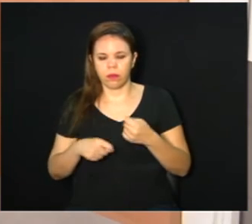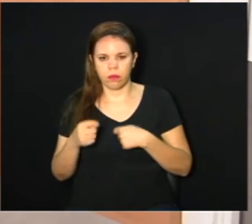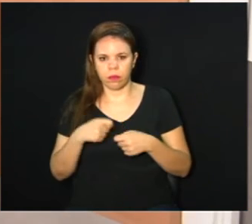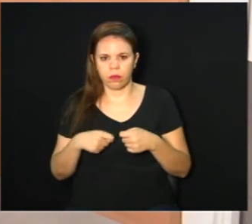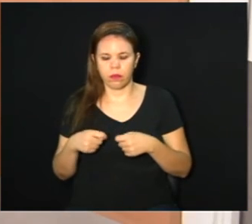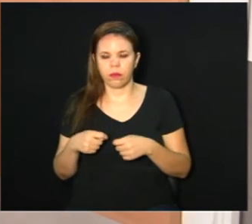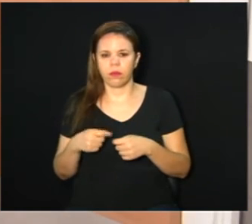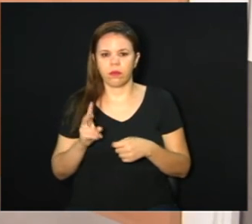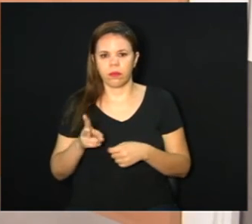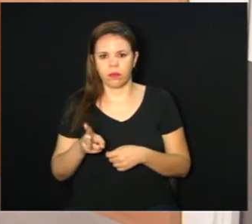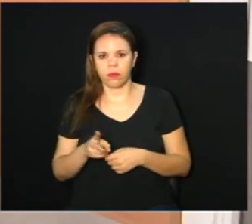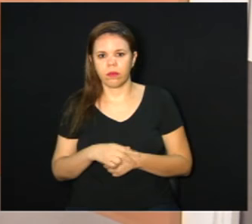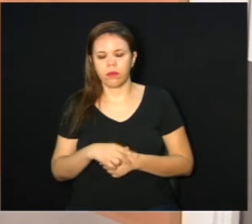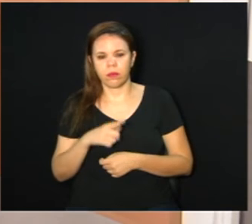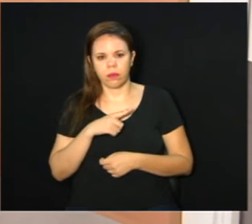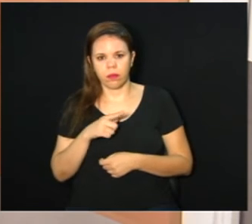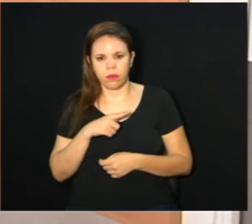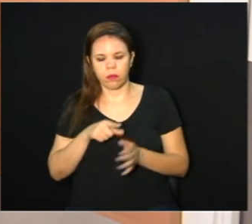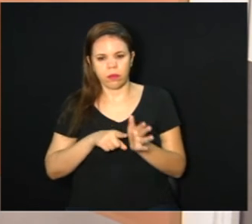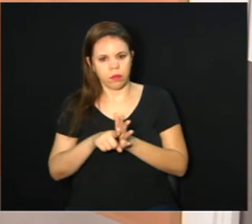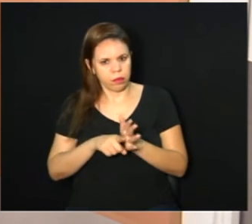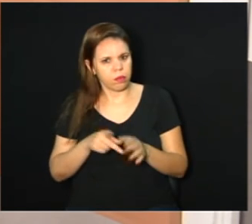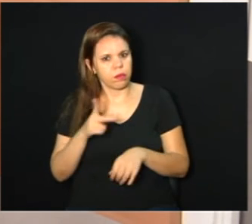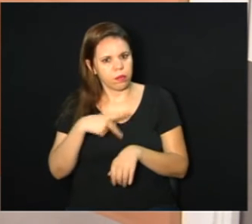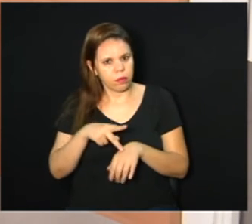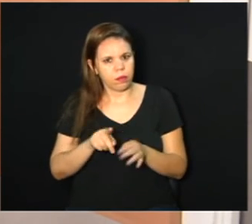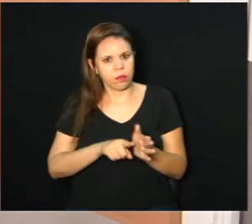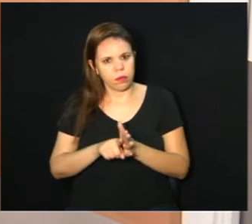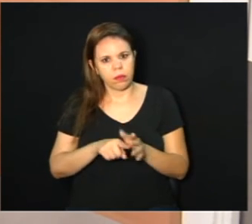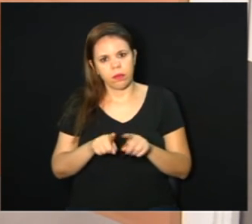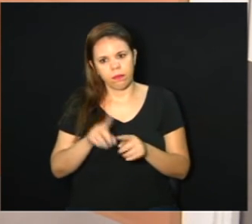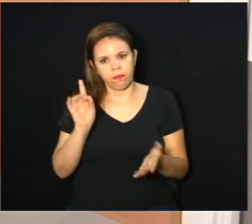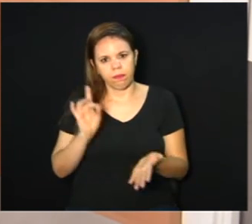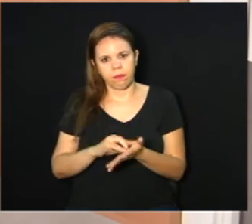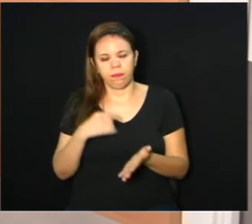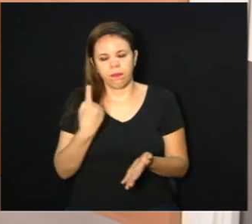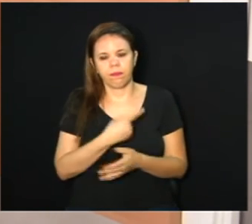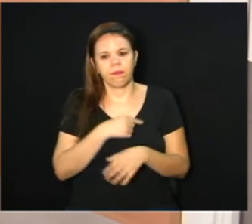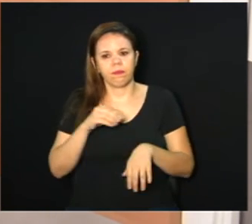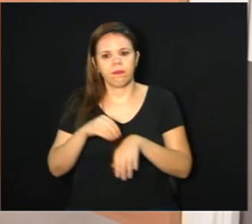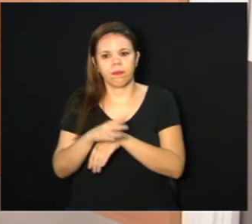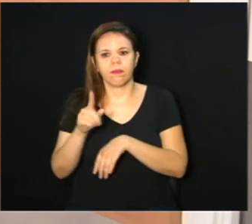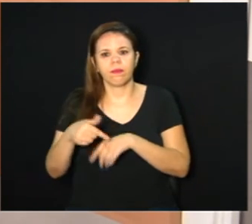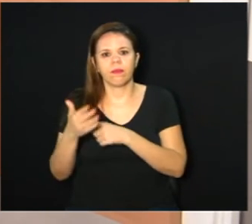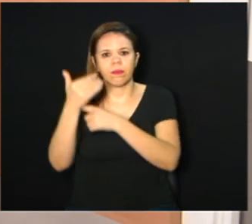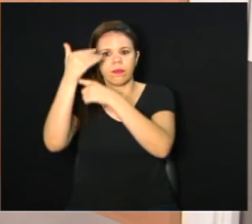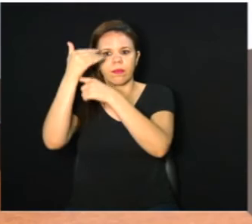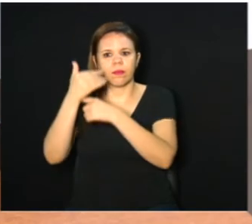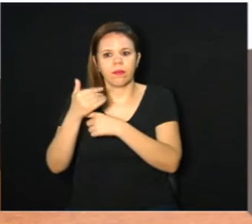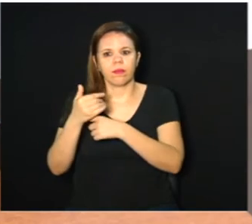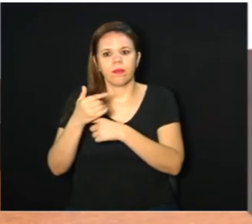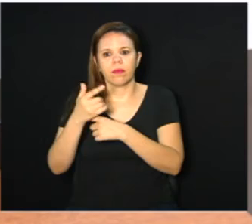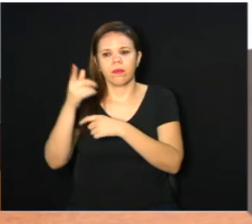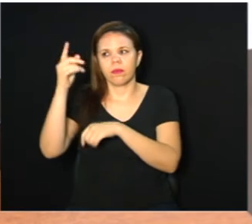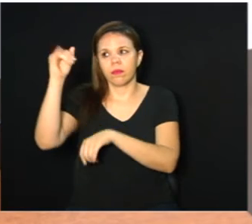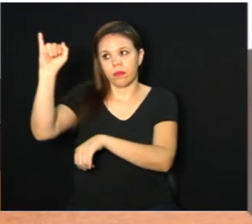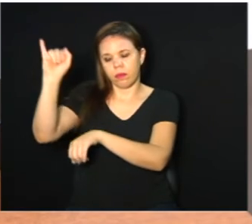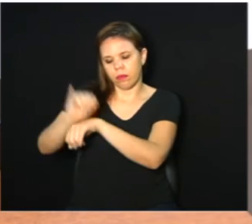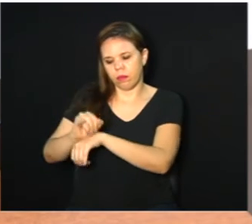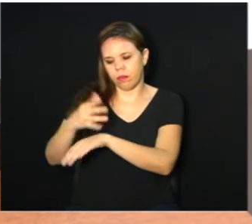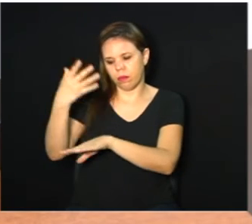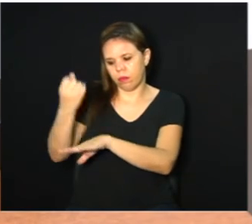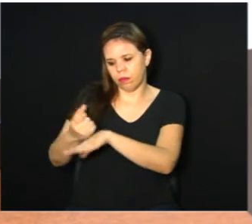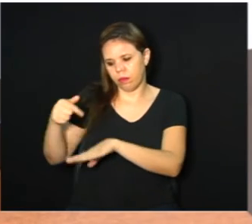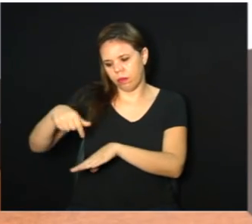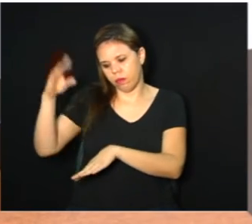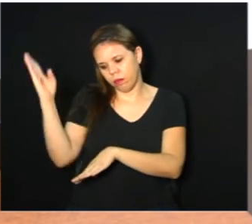ele é constante. É importante frisar que nós trazemos tecnologias de outros países para serem implantadas